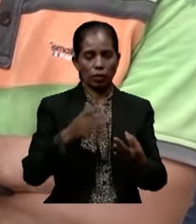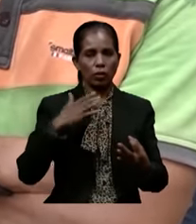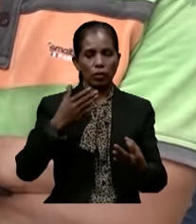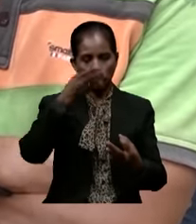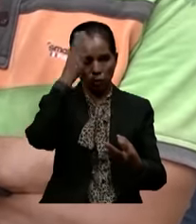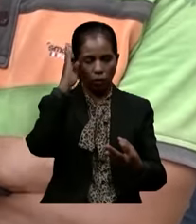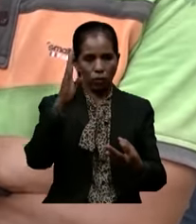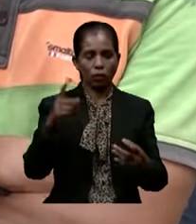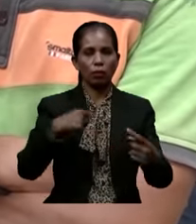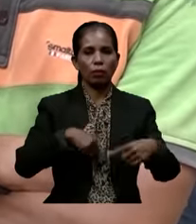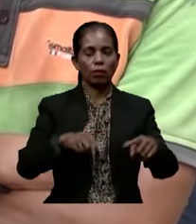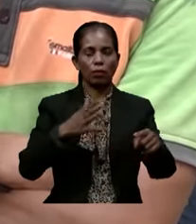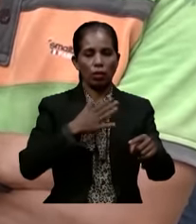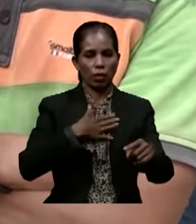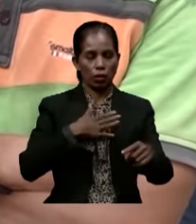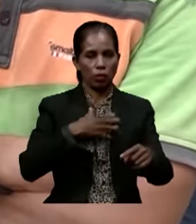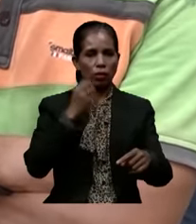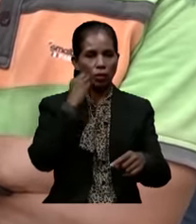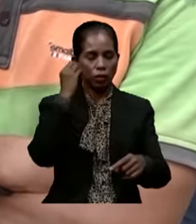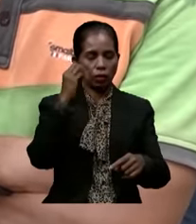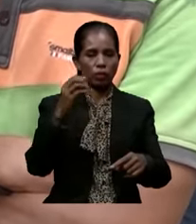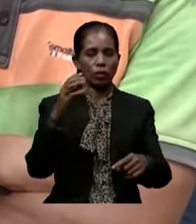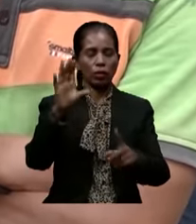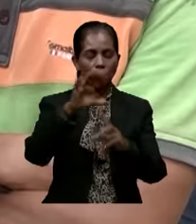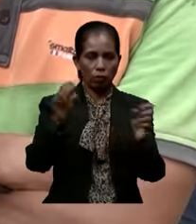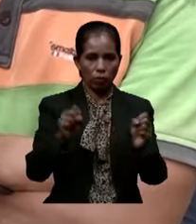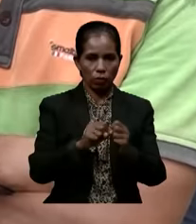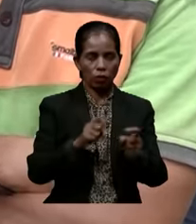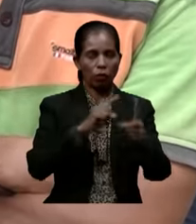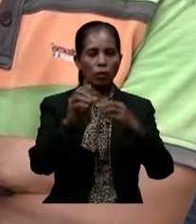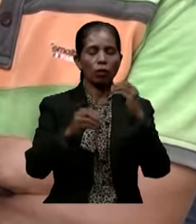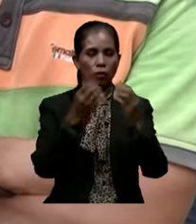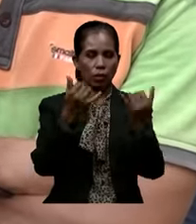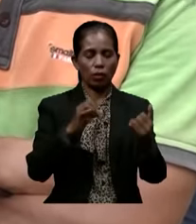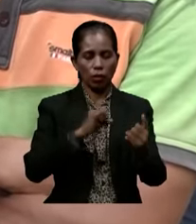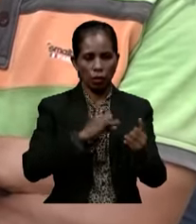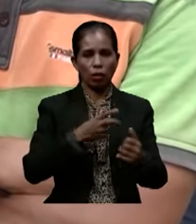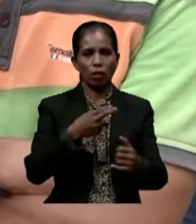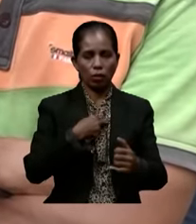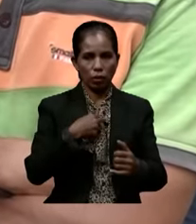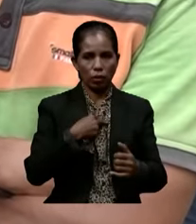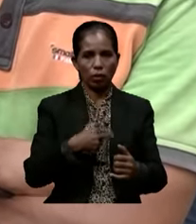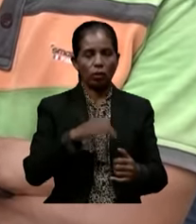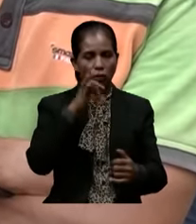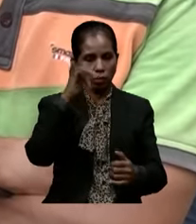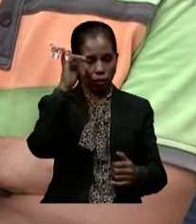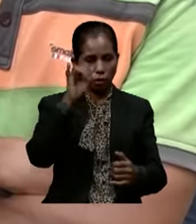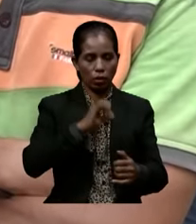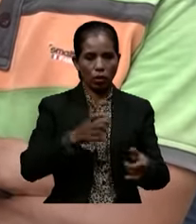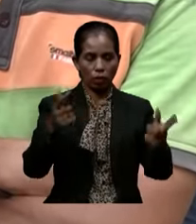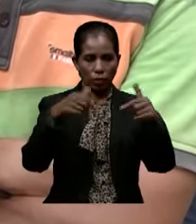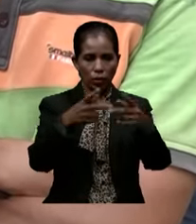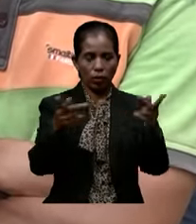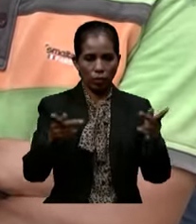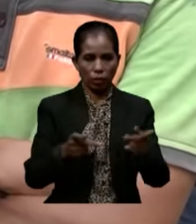ya haunifatin sede ho di informa kona bedane. E hau rasik mos Jose Krautung Fatin